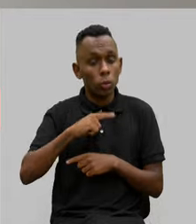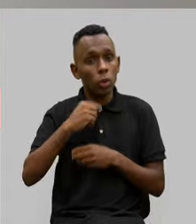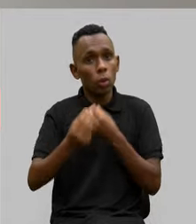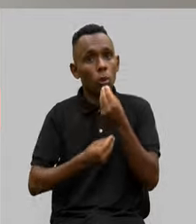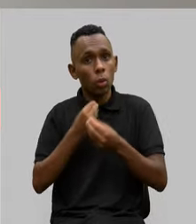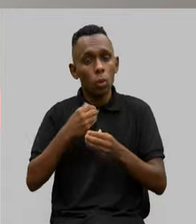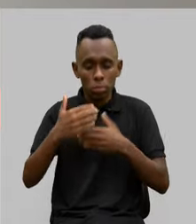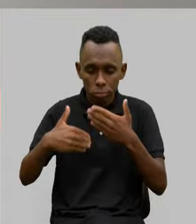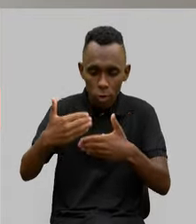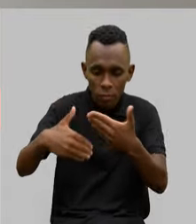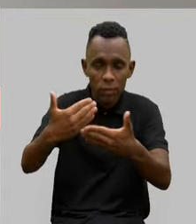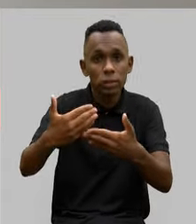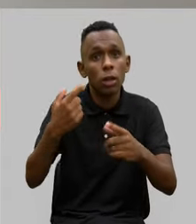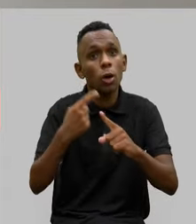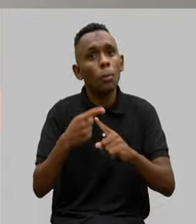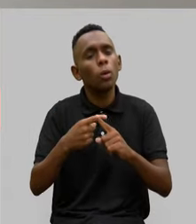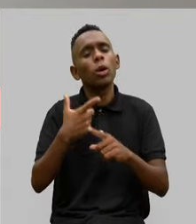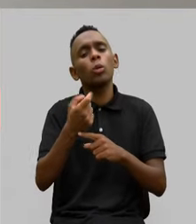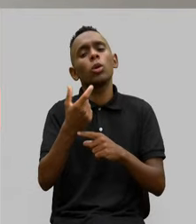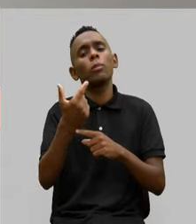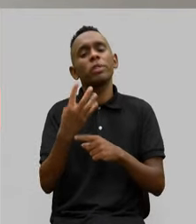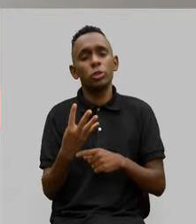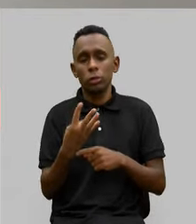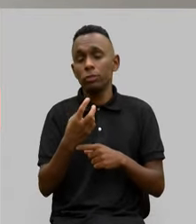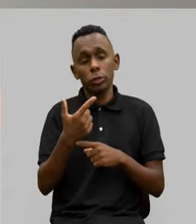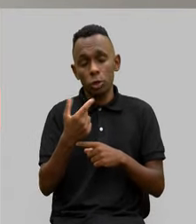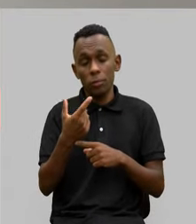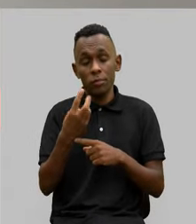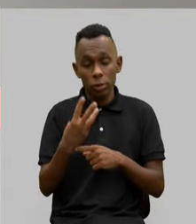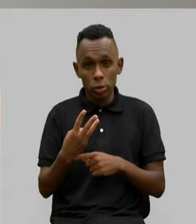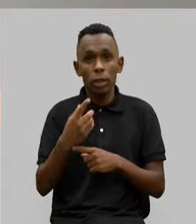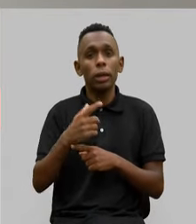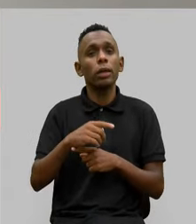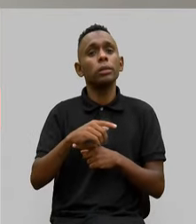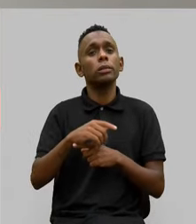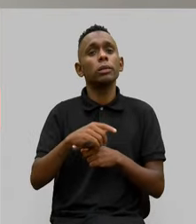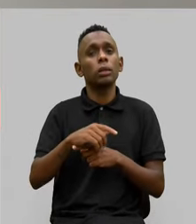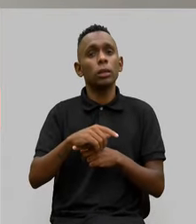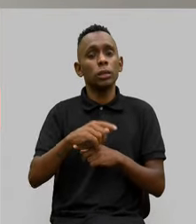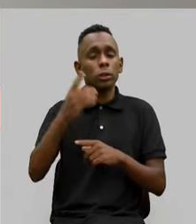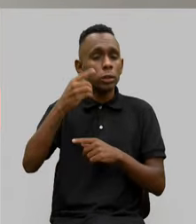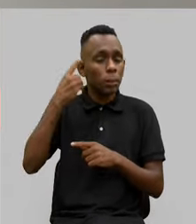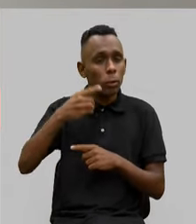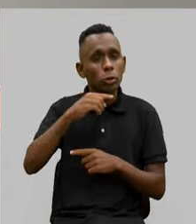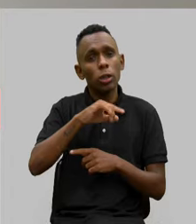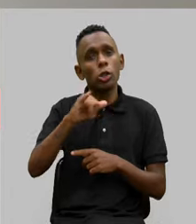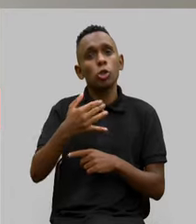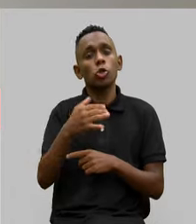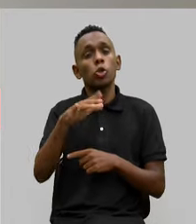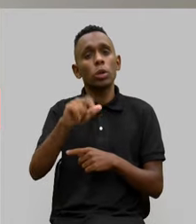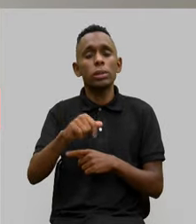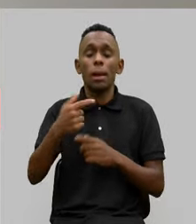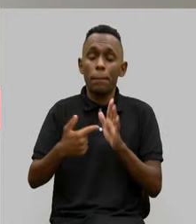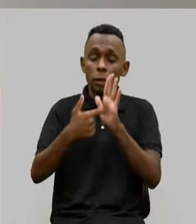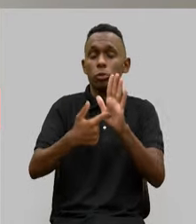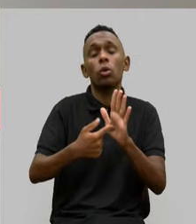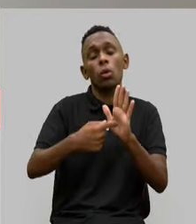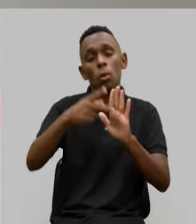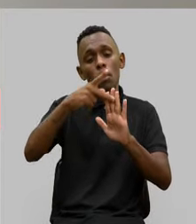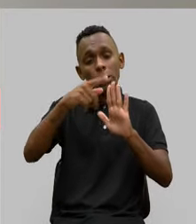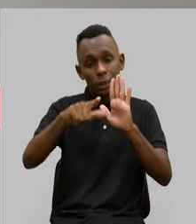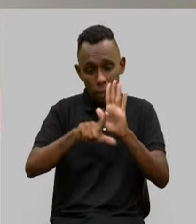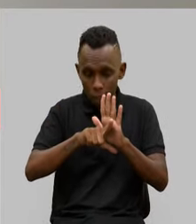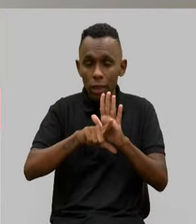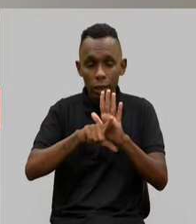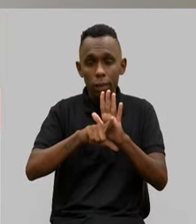avançando porque aí em 2023 o deputado Zé Guilherme apresentou projeto de lei 214